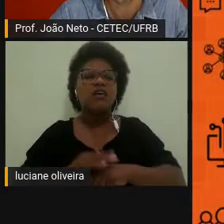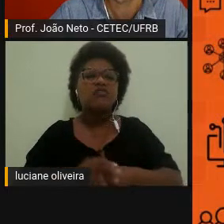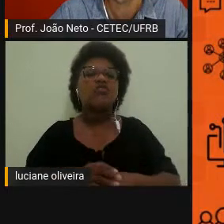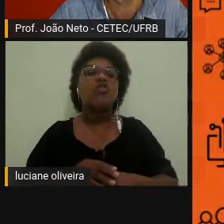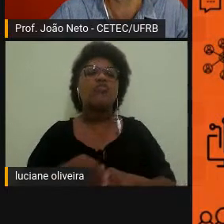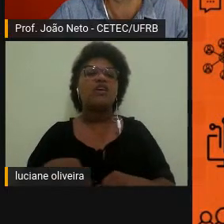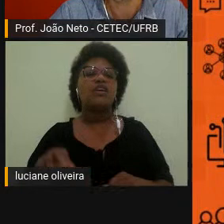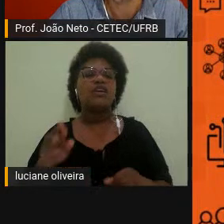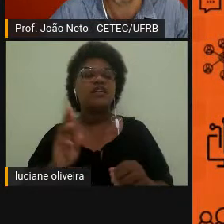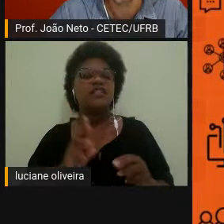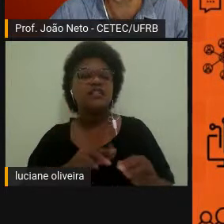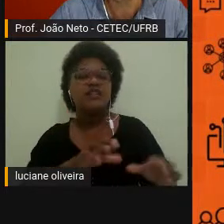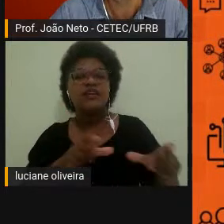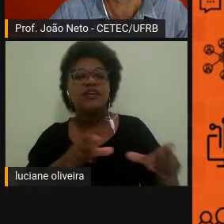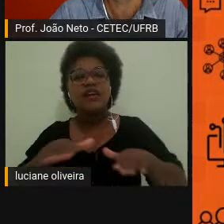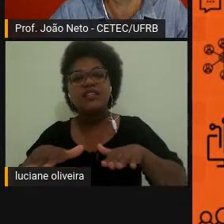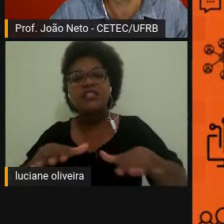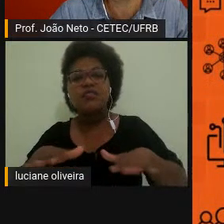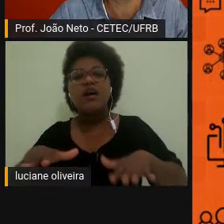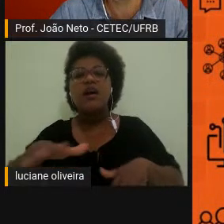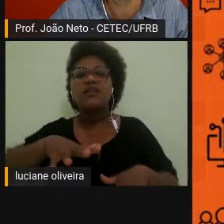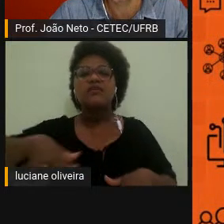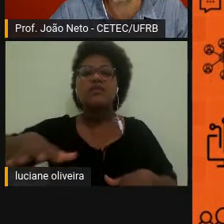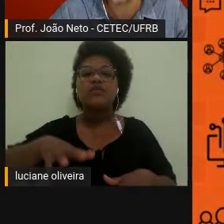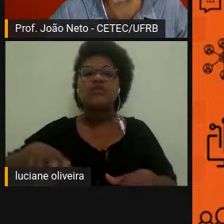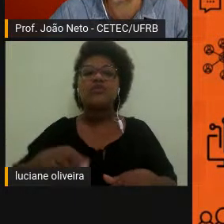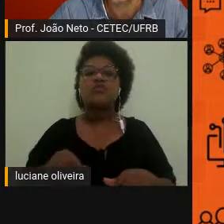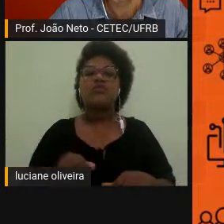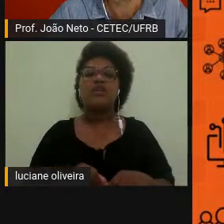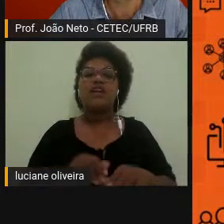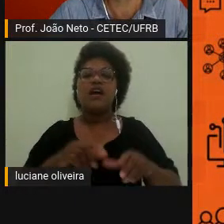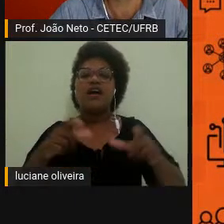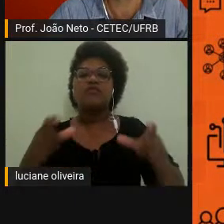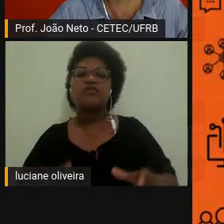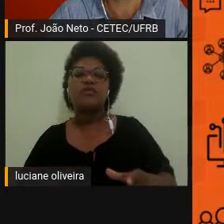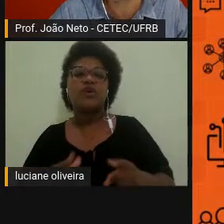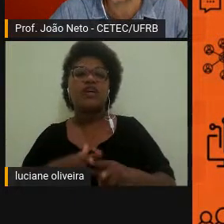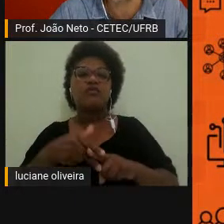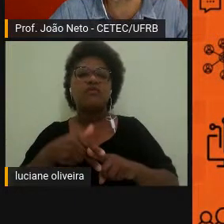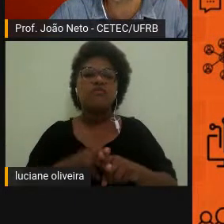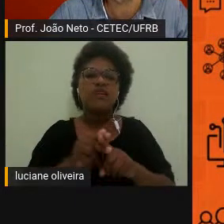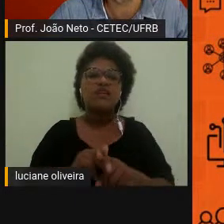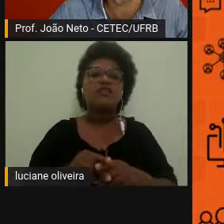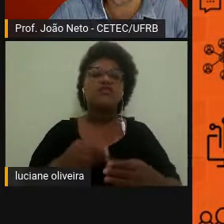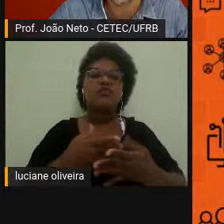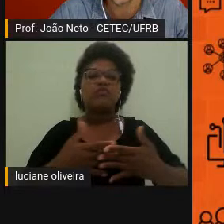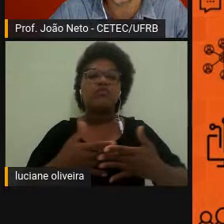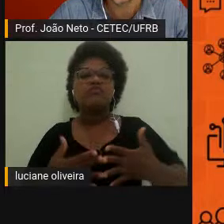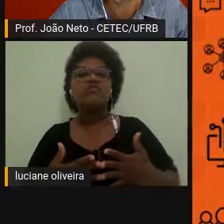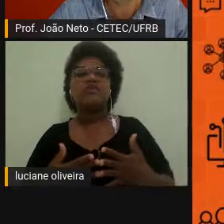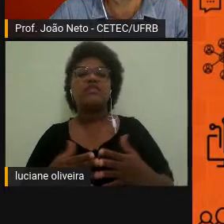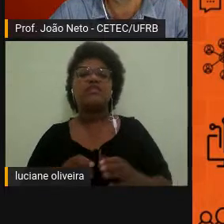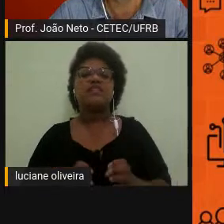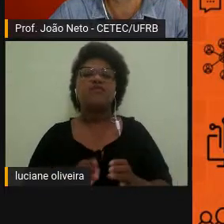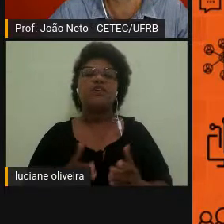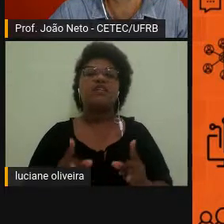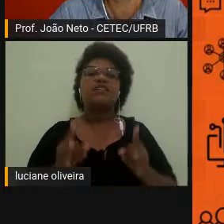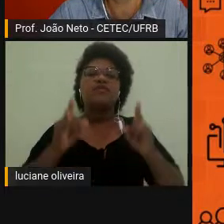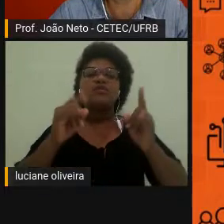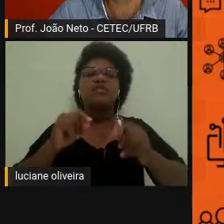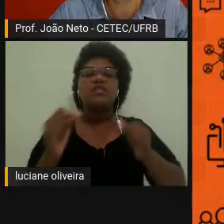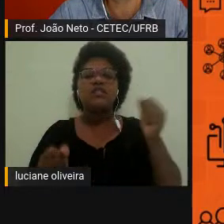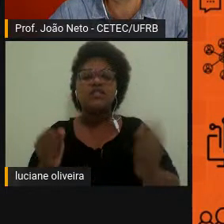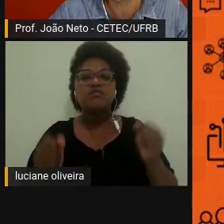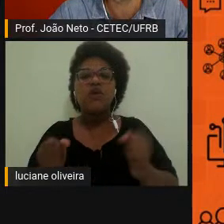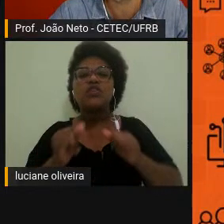edificações esportes informação e comunicação inclusive seus sistemas e tecnologias bem